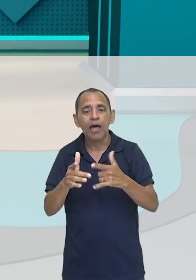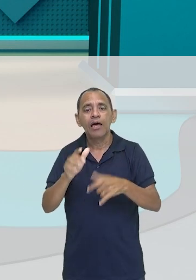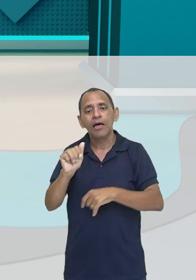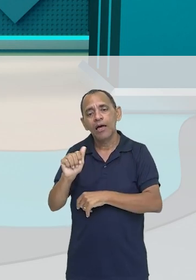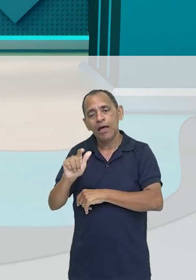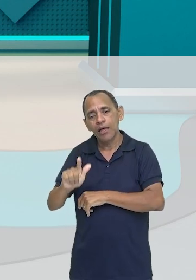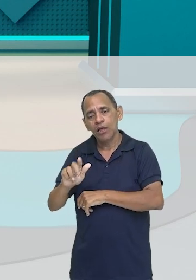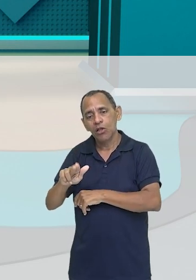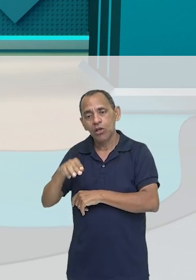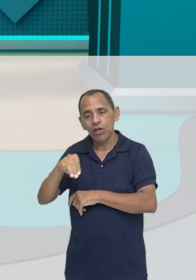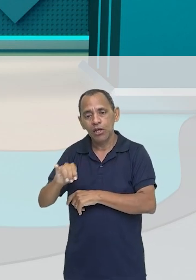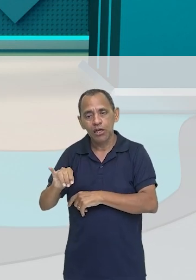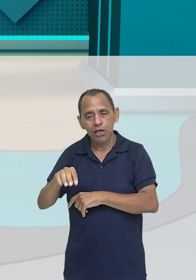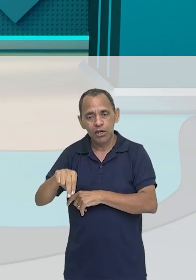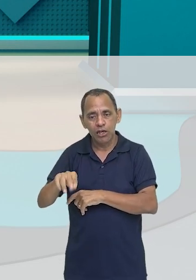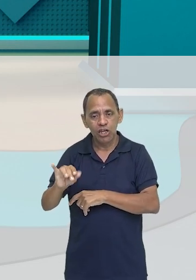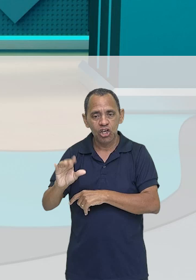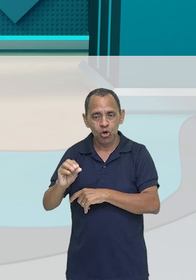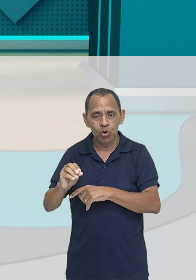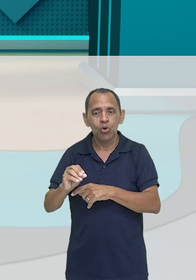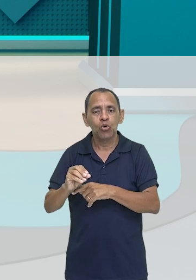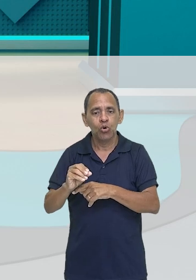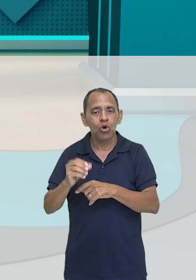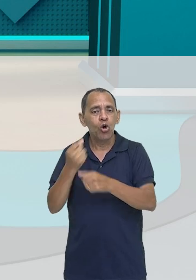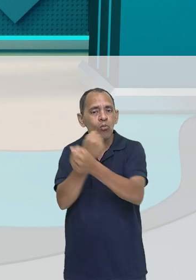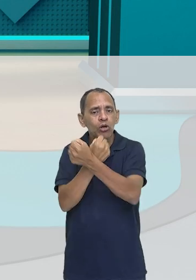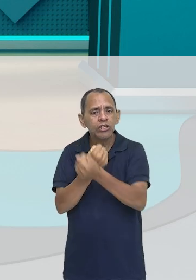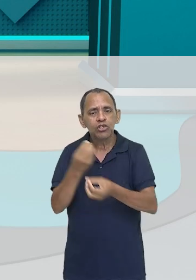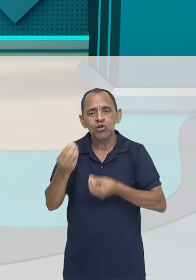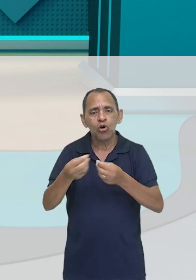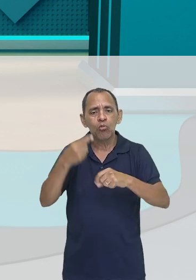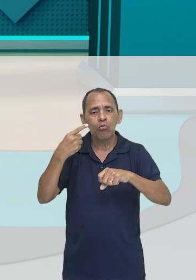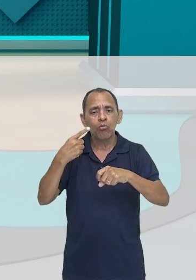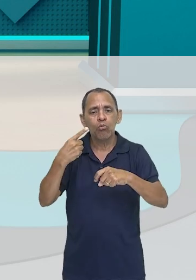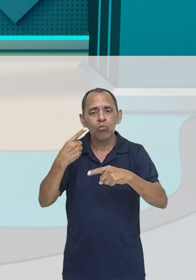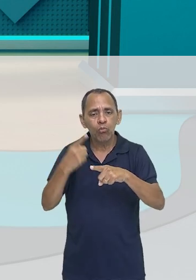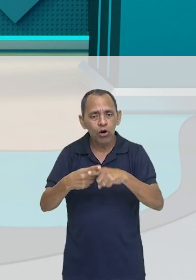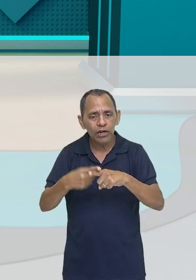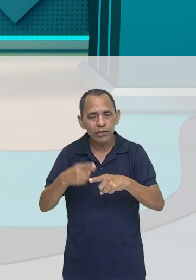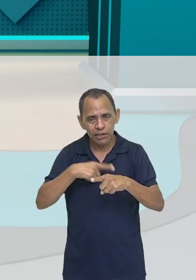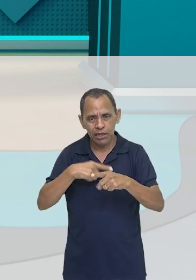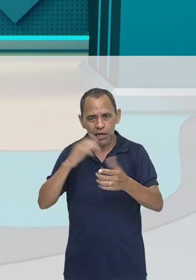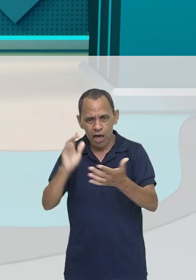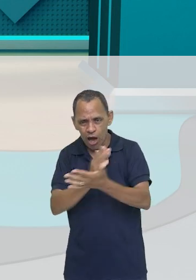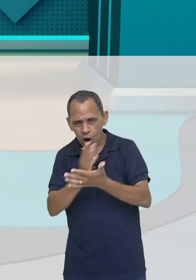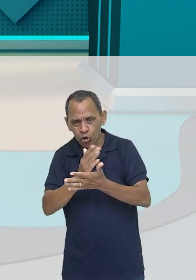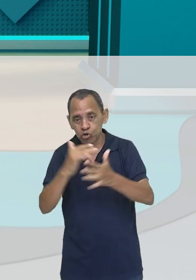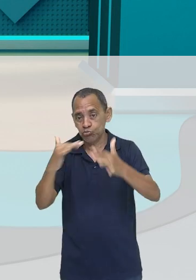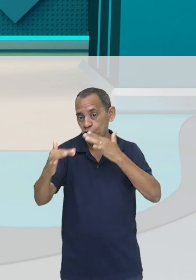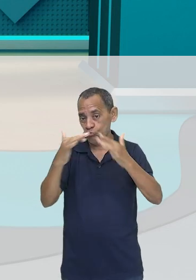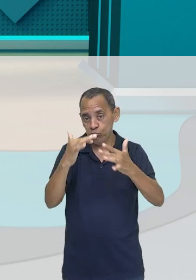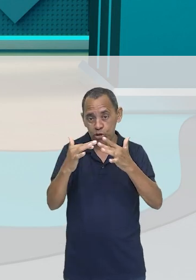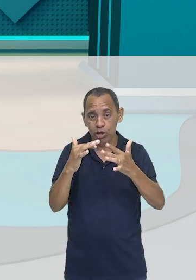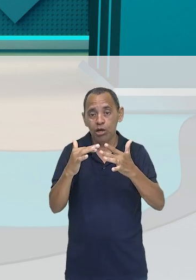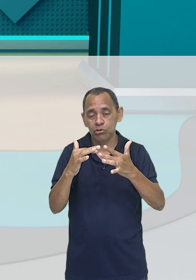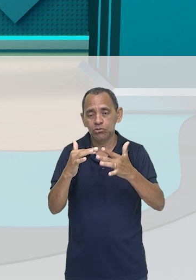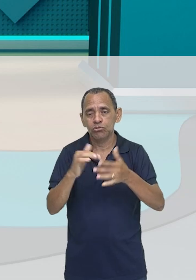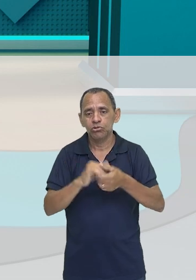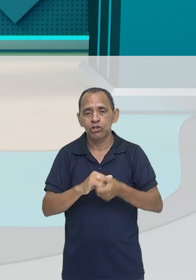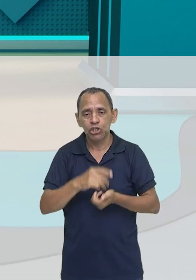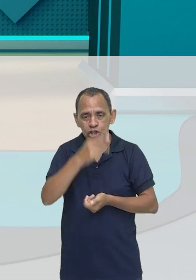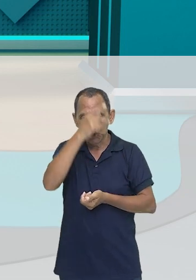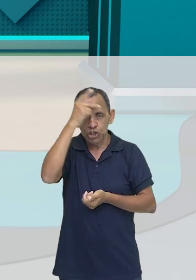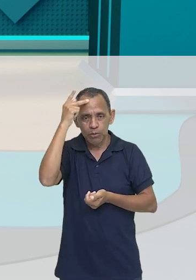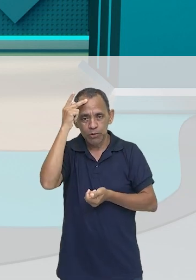é essa parte aqui. É feito de alumínio porque tem alguns golpes, alguns movimentos aonde o